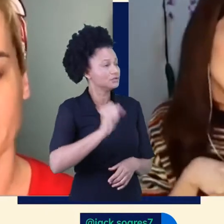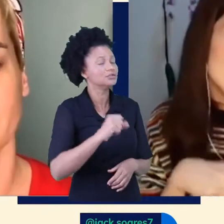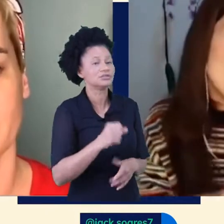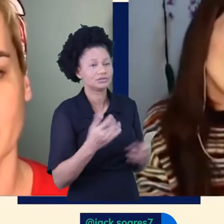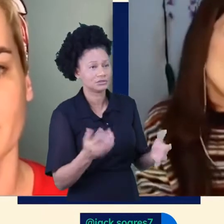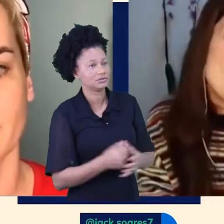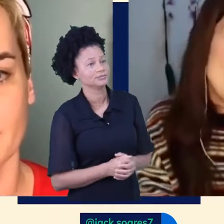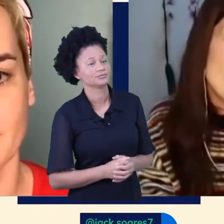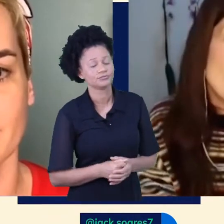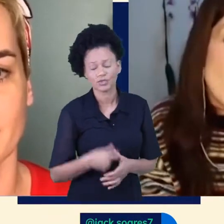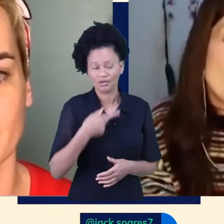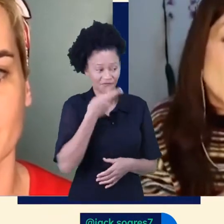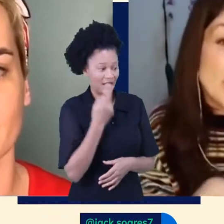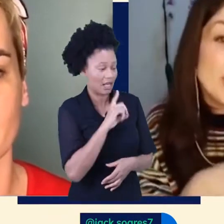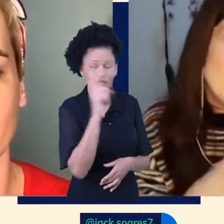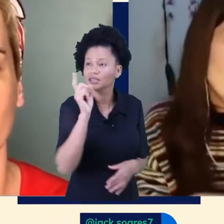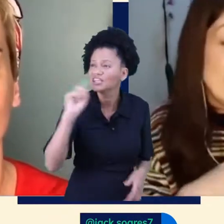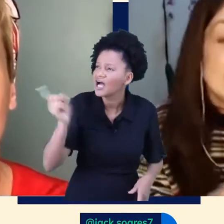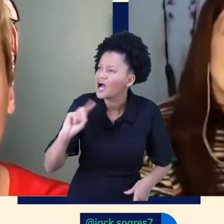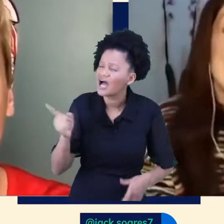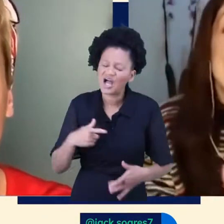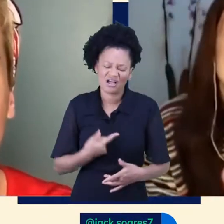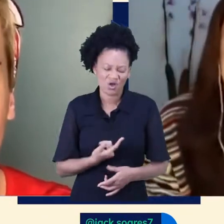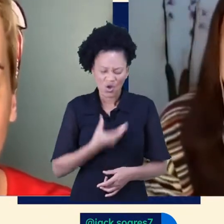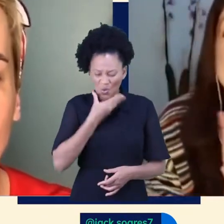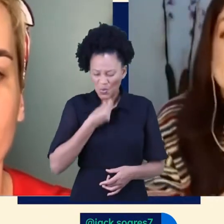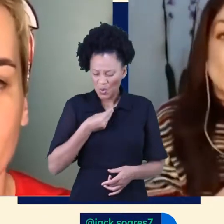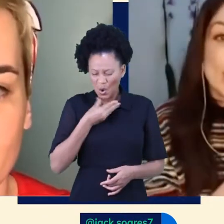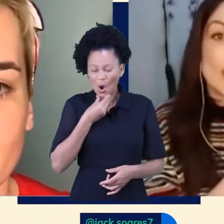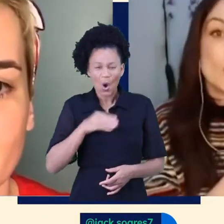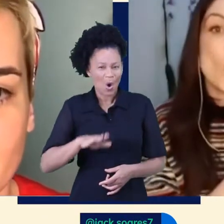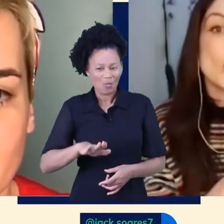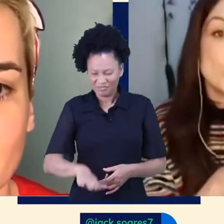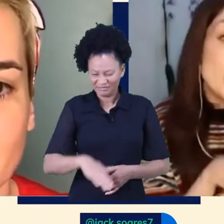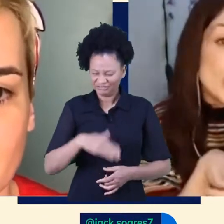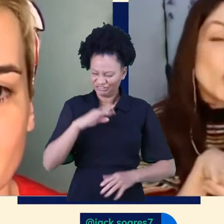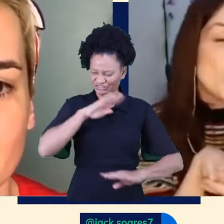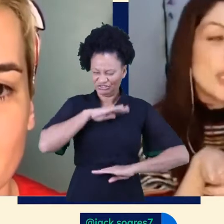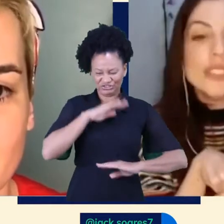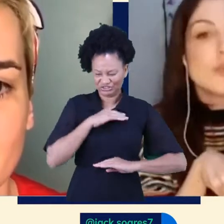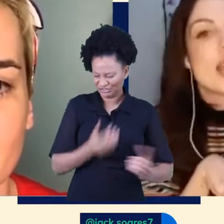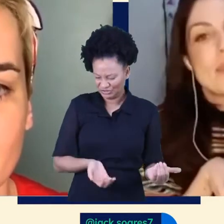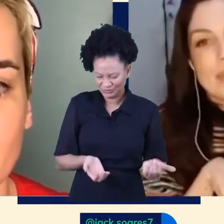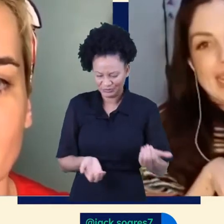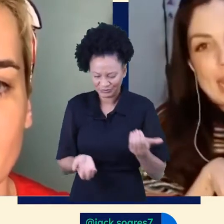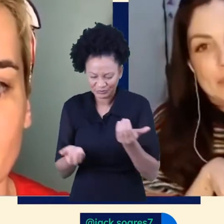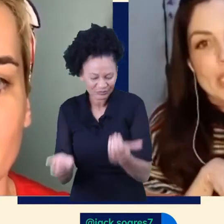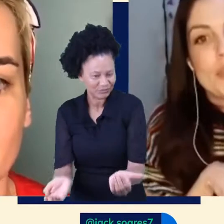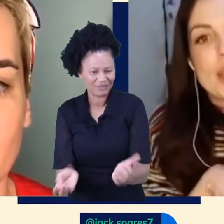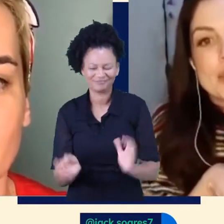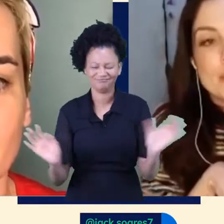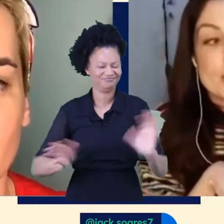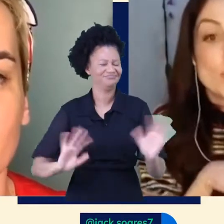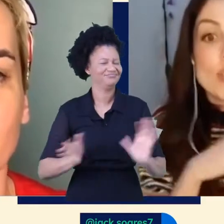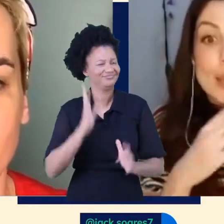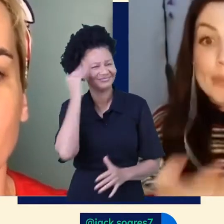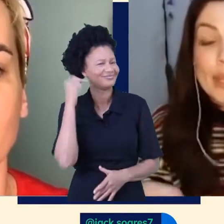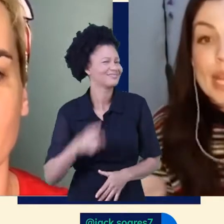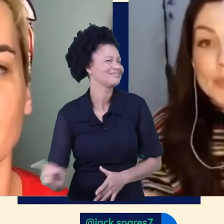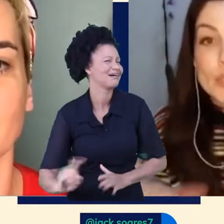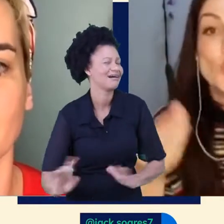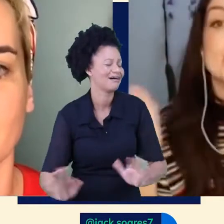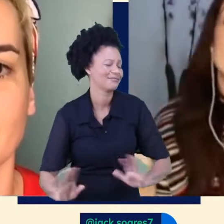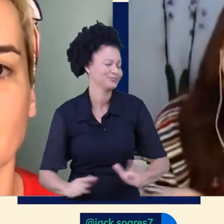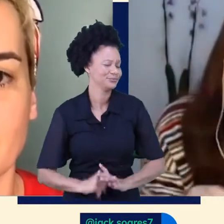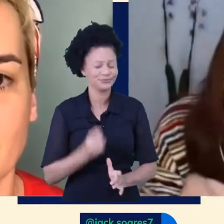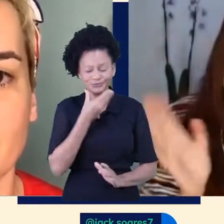menino não tem muito jeito, né? Porque nem deu o bebezinho lá no colo do menino porque ele não sabe pegar. Menino é assim mesmo, não sabe pegar